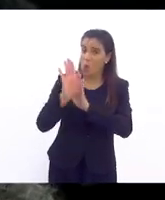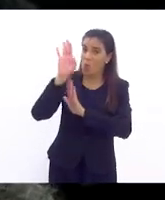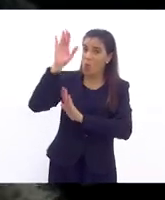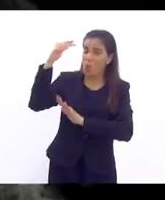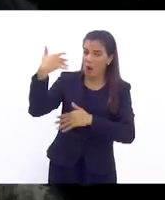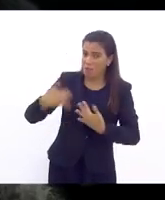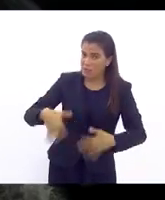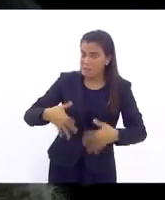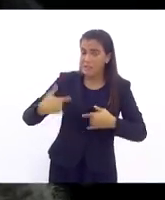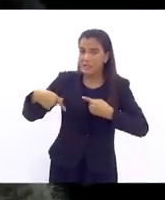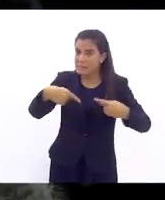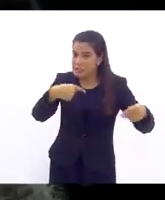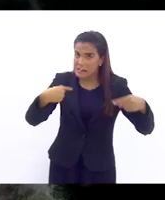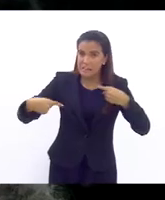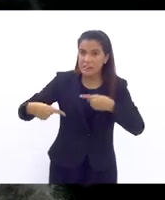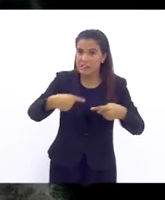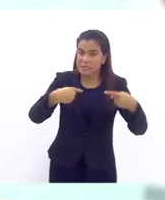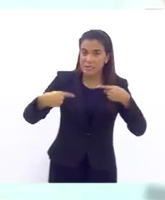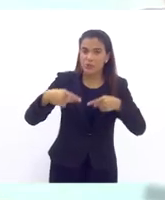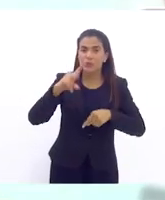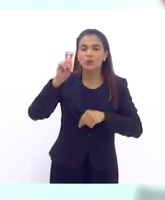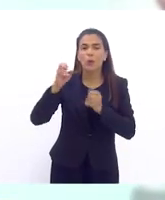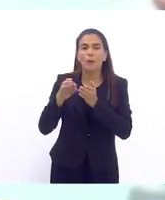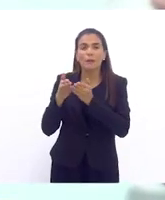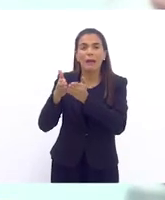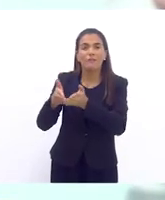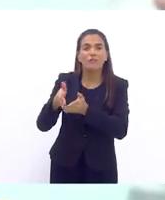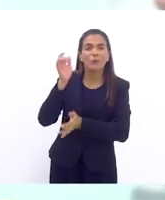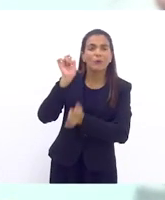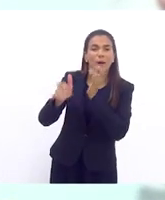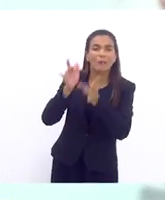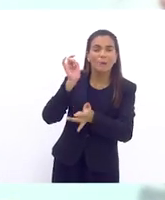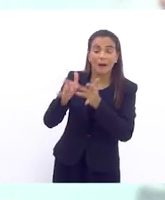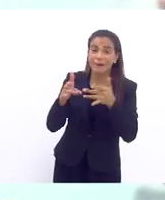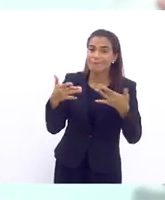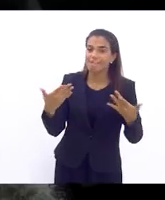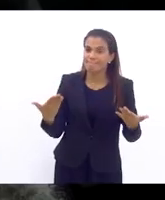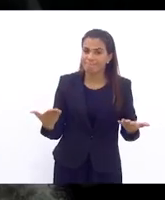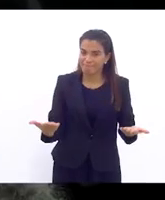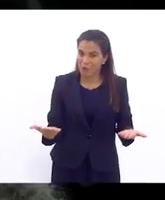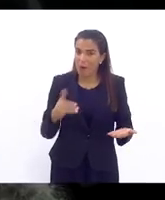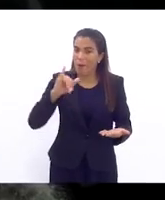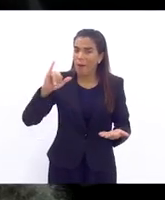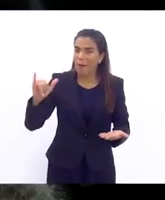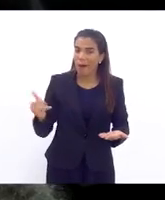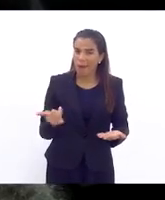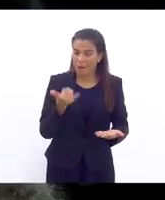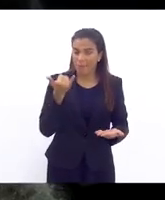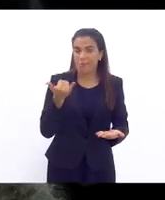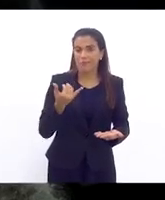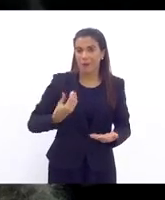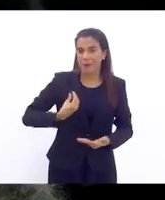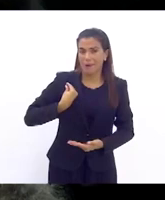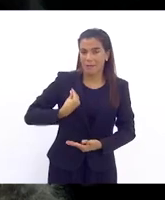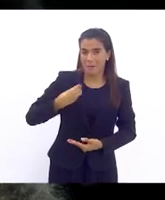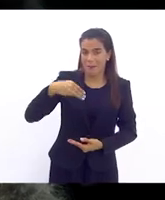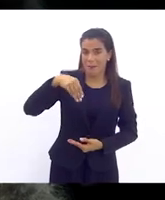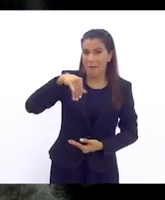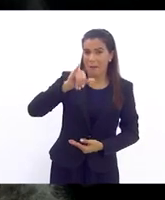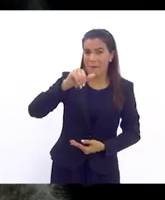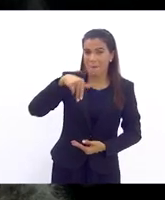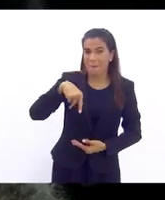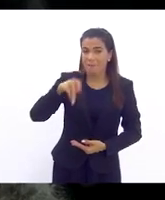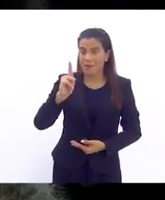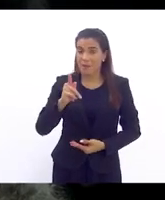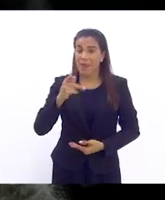intensas discussões sobre sobre aqueles navios ali então queria aproveitar presença domingo aqui para lembrar